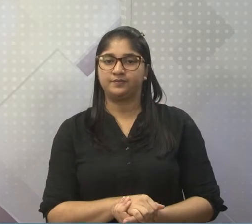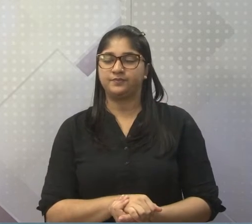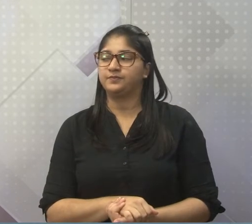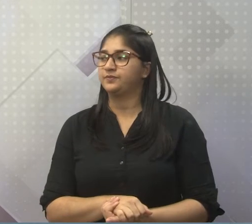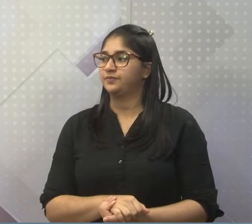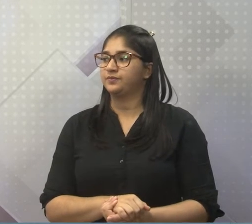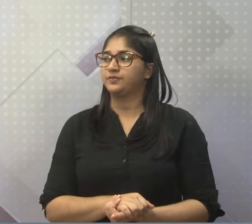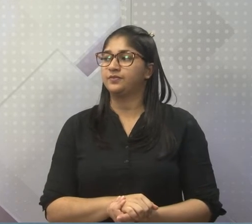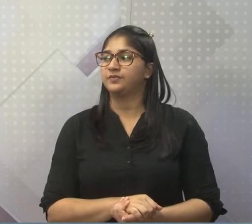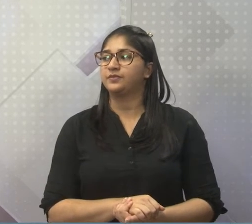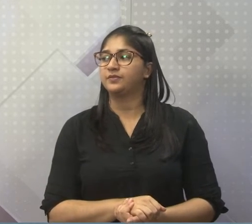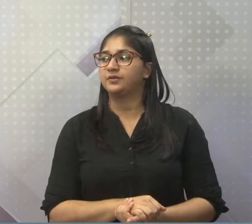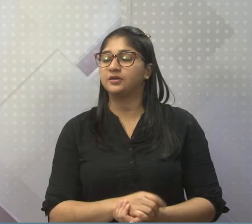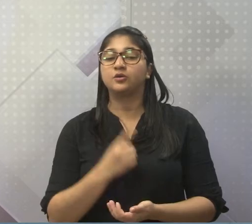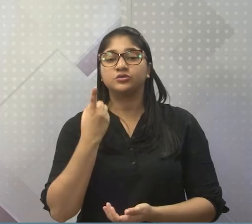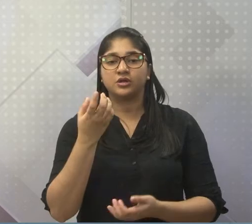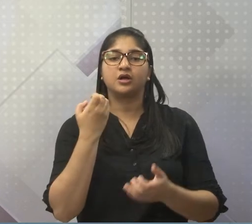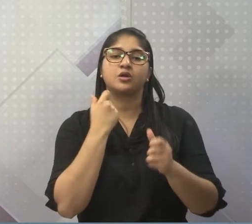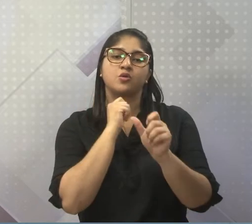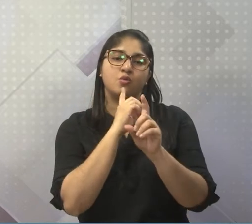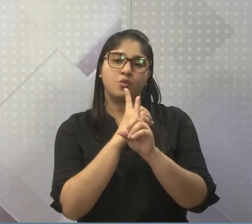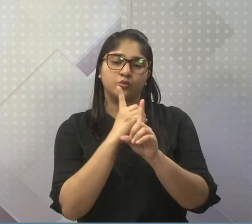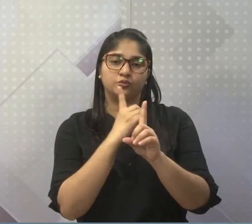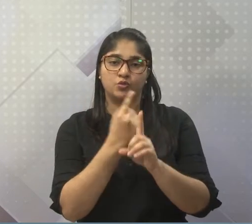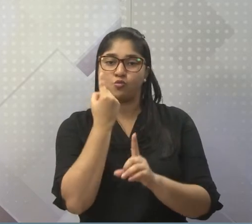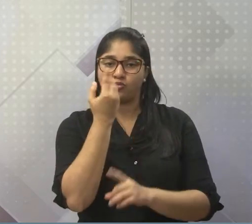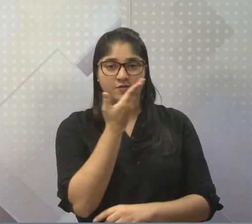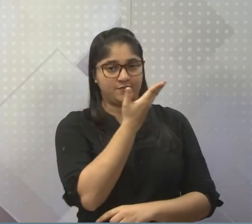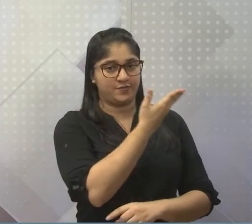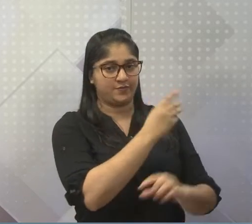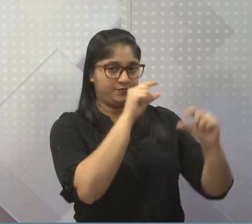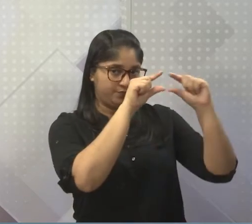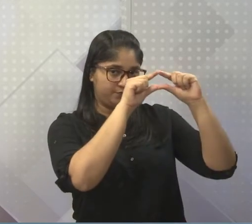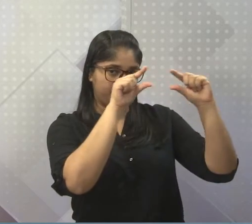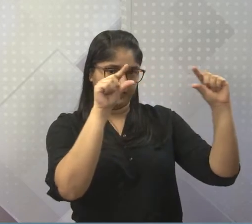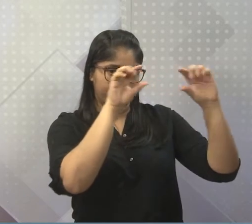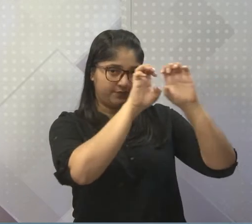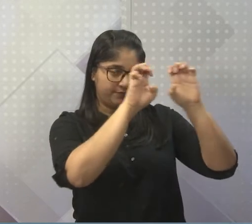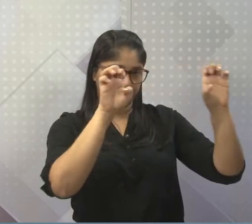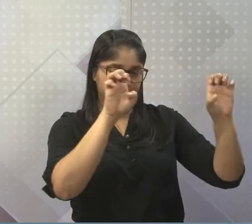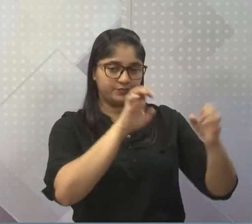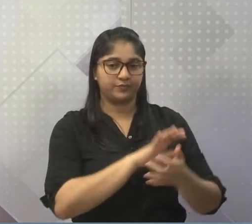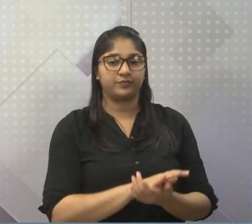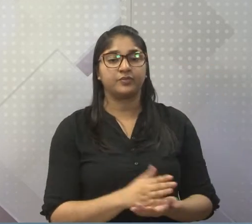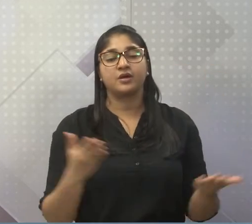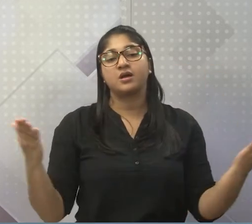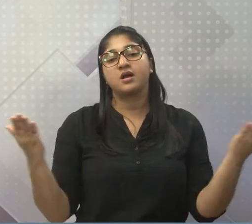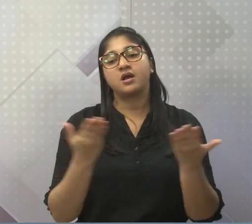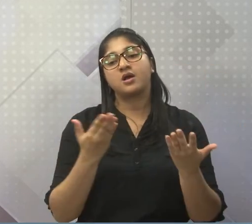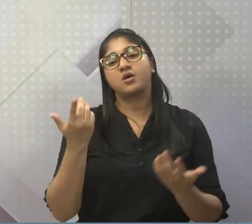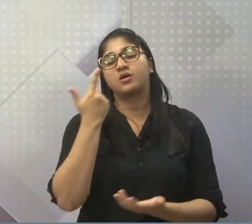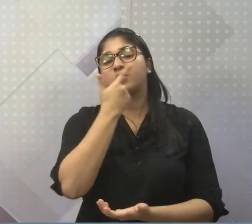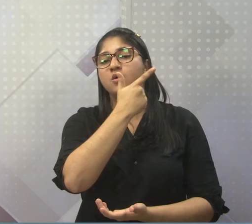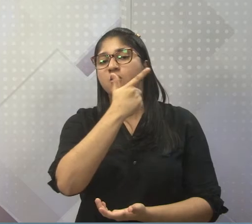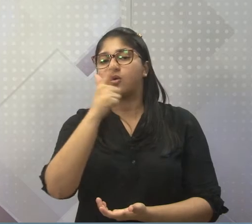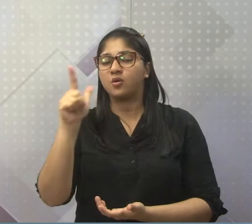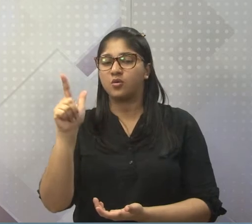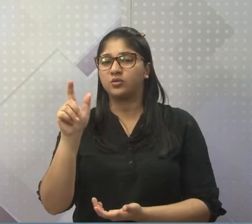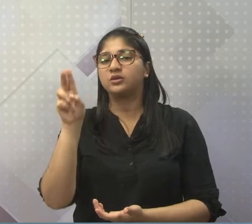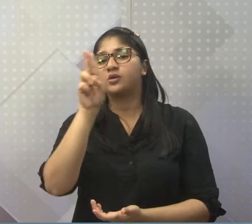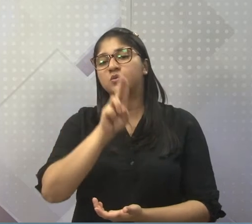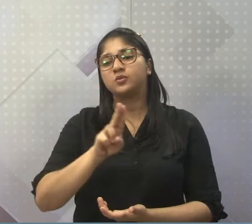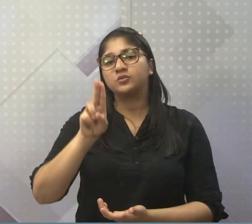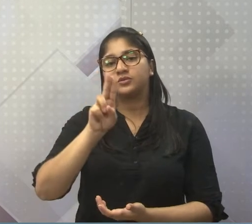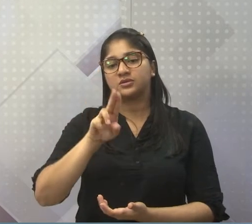A gente já encontrou uma delas aqui. Agora eu vou fazer uma outra proporção com outros